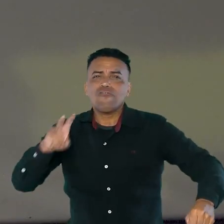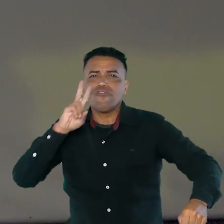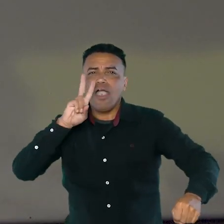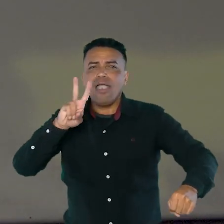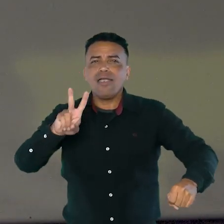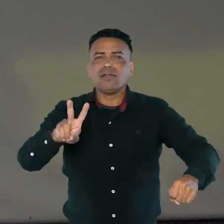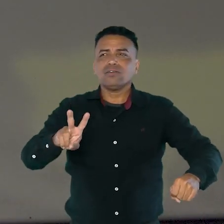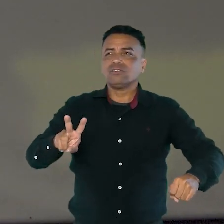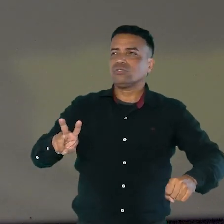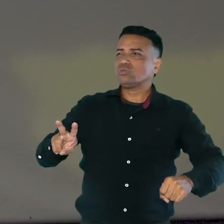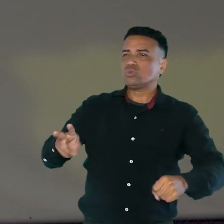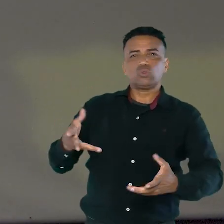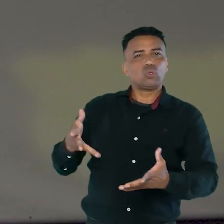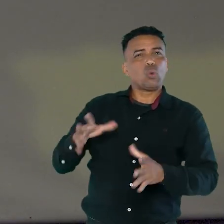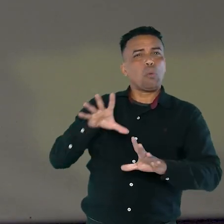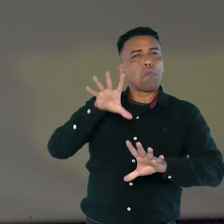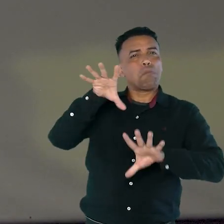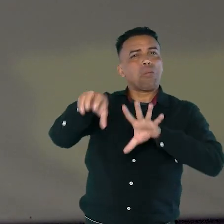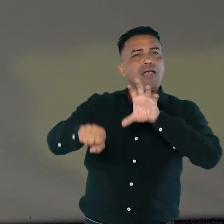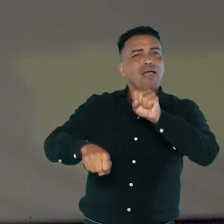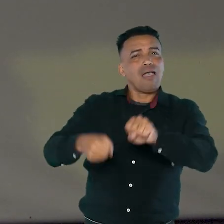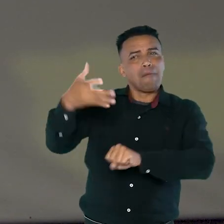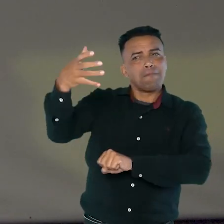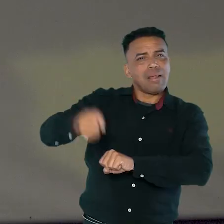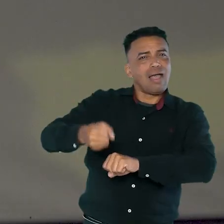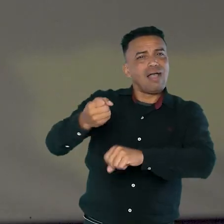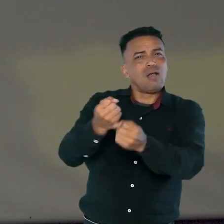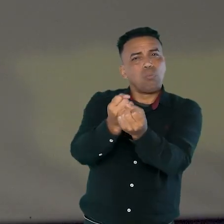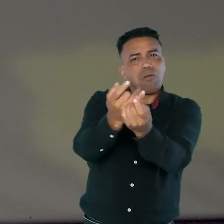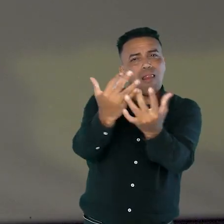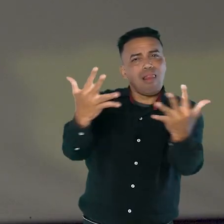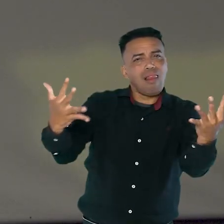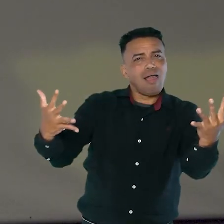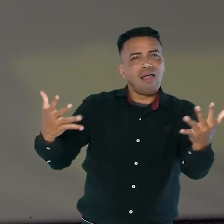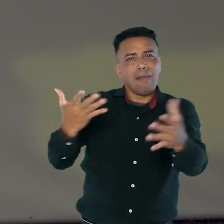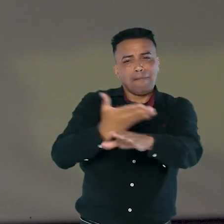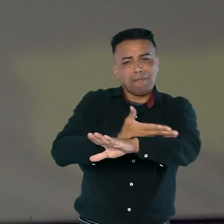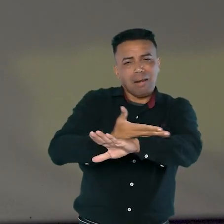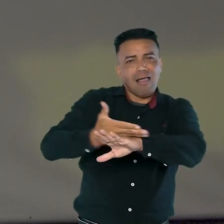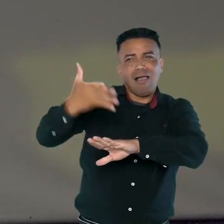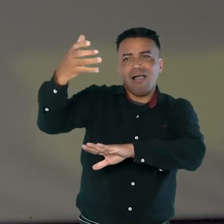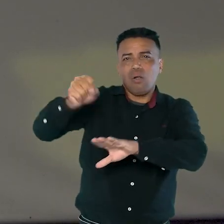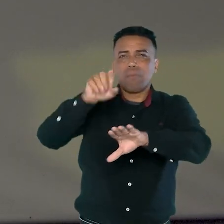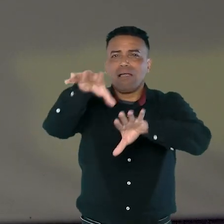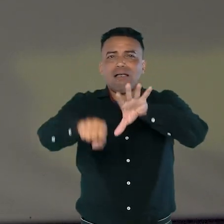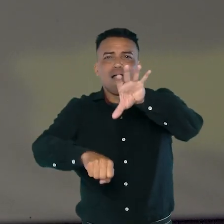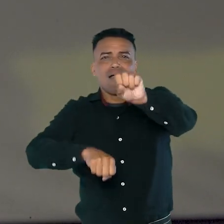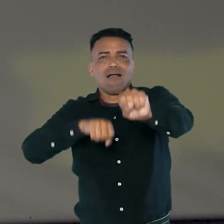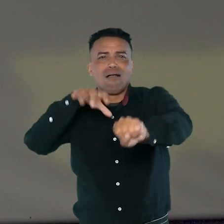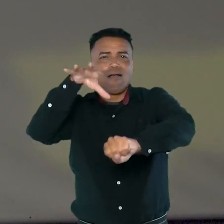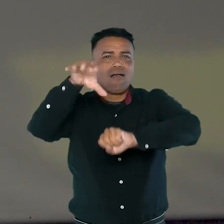vendo a colheita do algodão branco, branco, branco, branco,